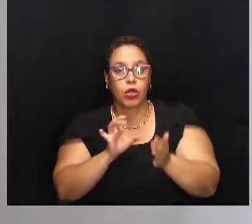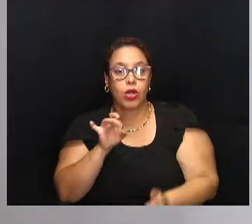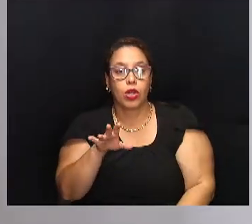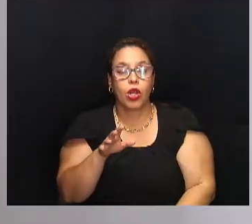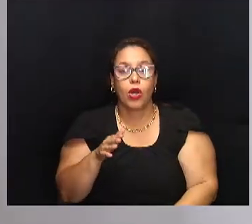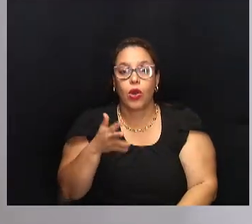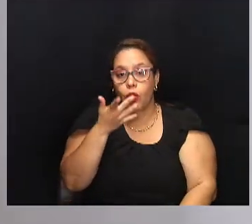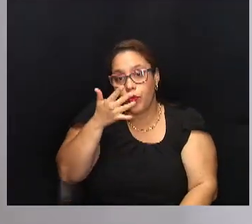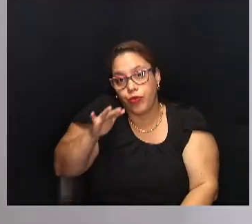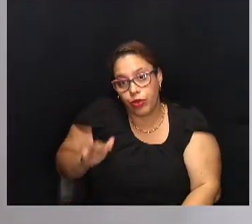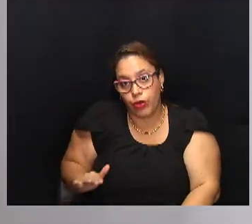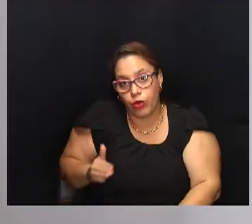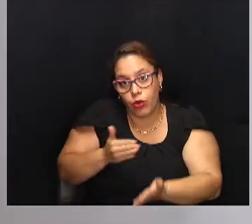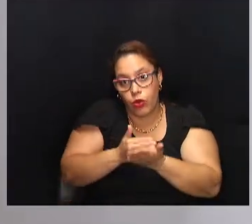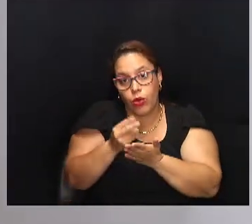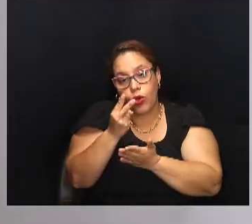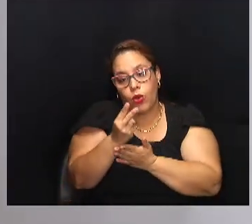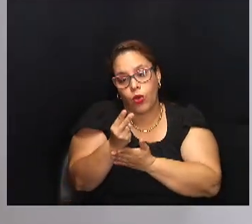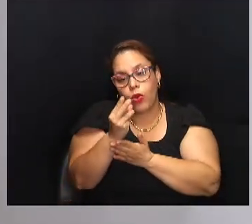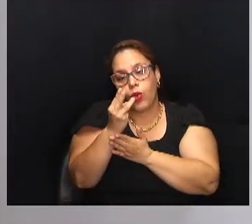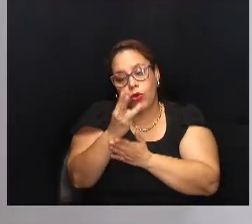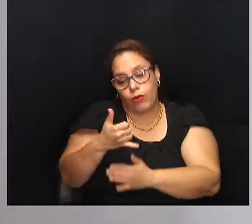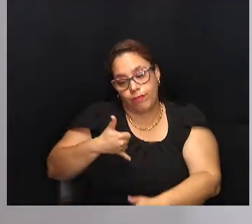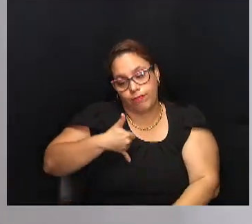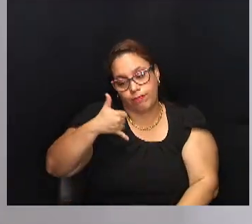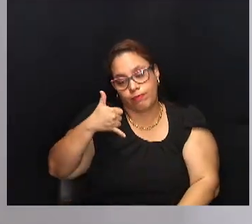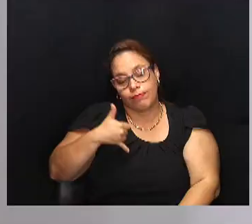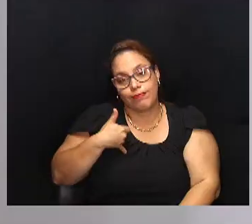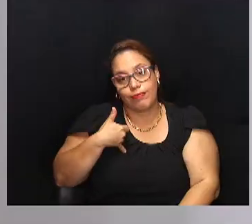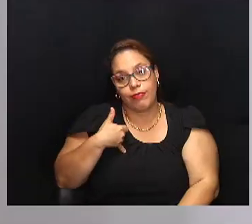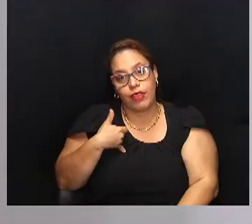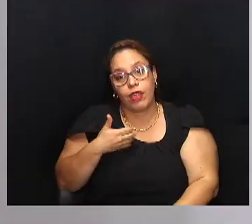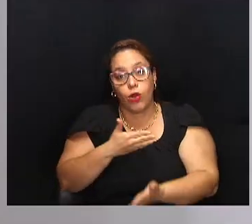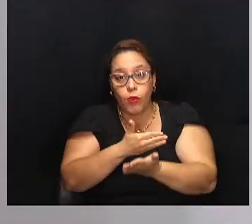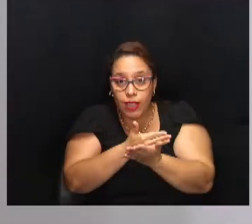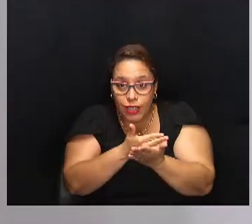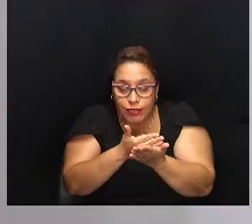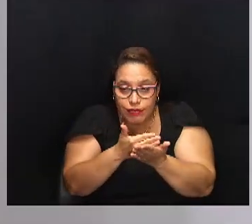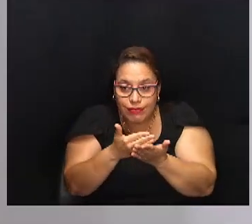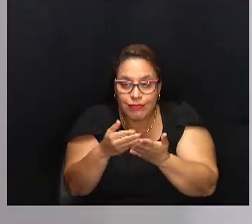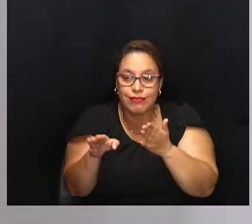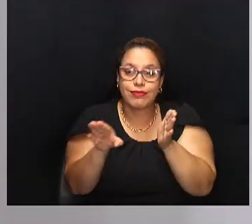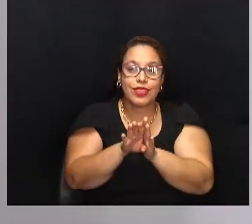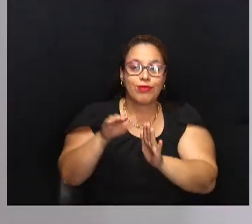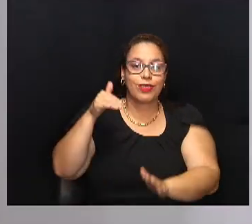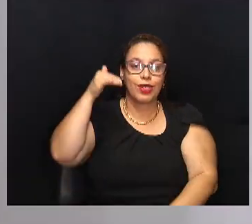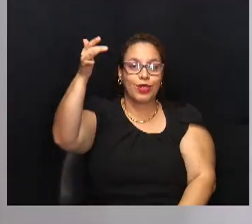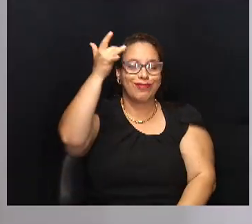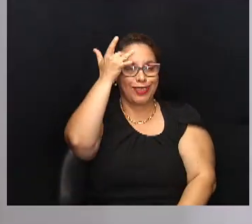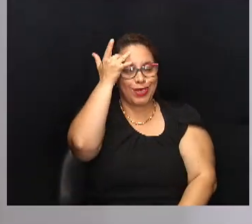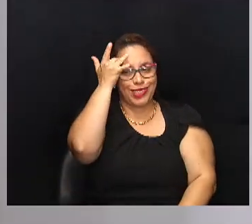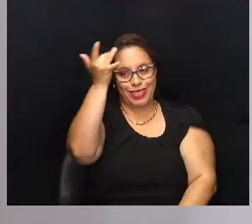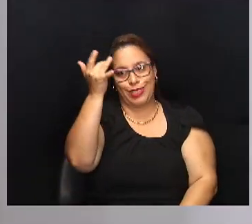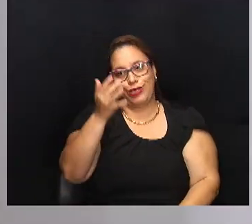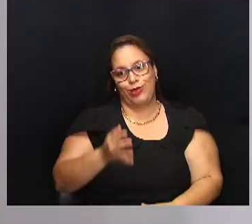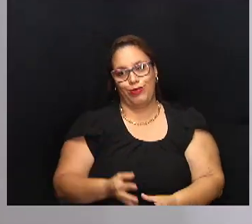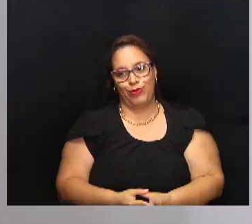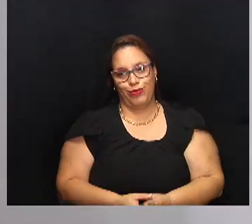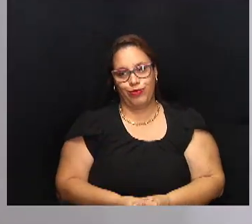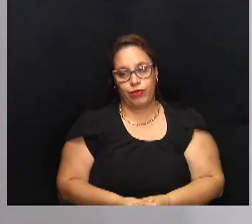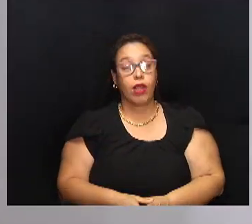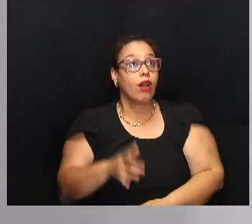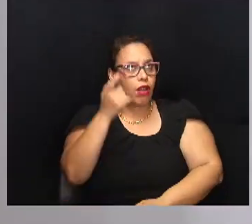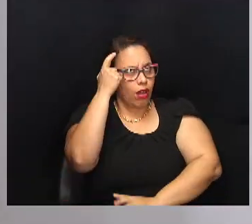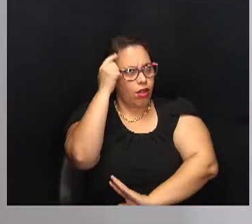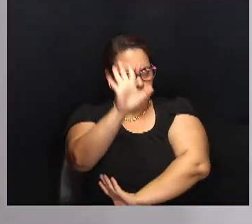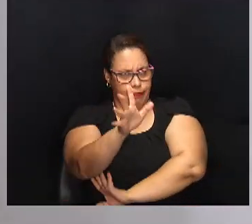né? Que a turminha começa com 2, 3 anos. Porque se começa o trabalho cedo, quando chegar um adulto fica mais fácil, né? Porque você pensa que não, mas